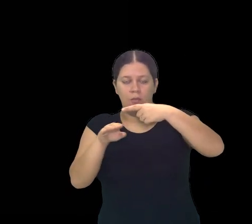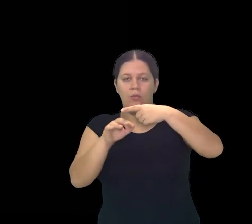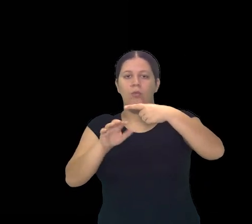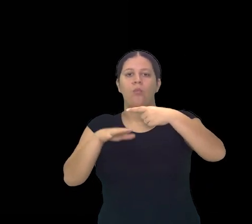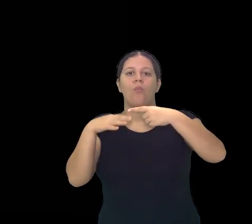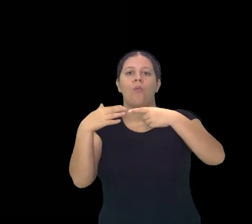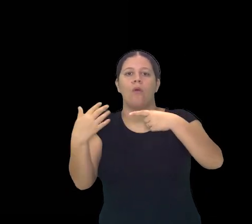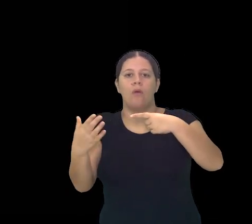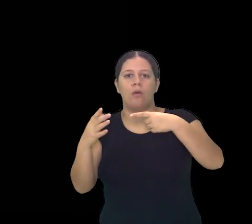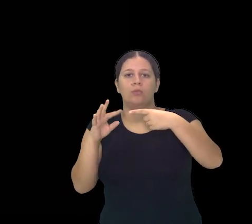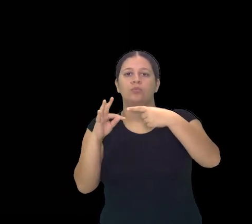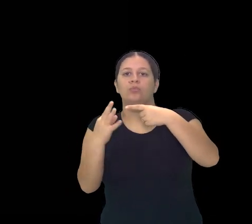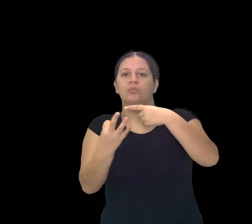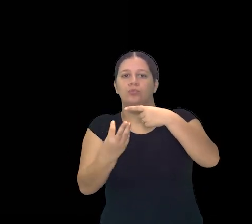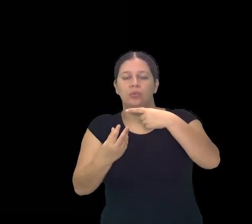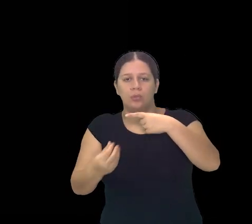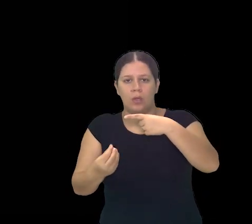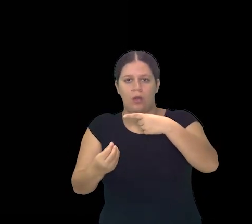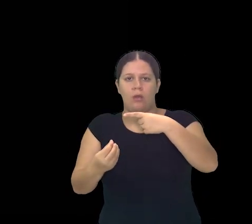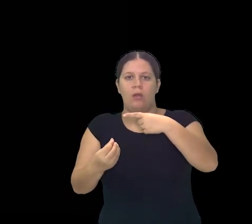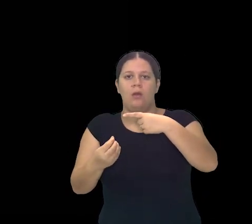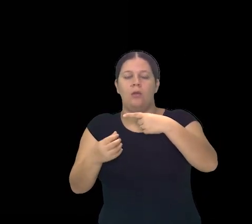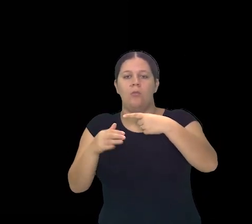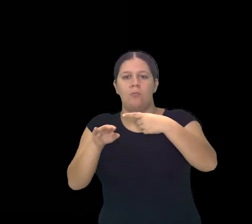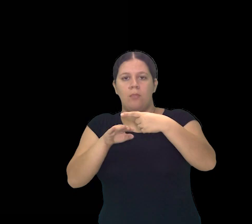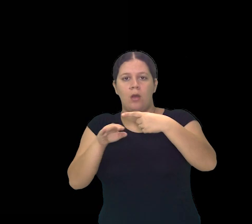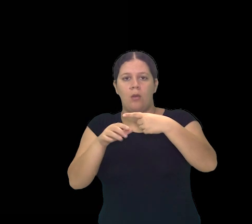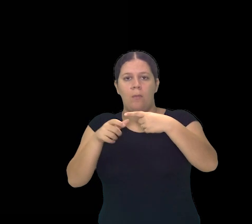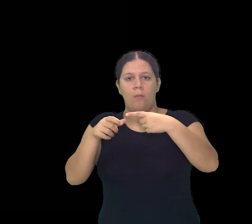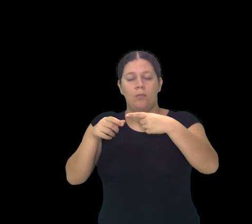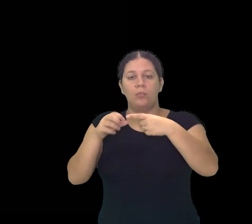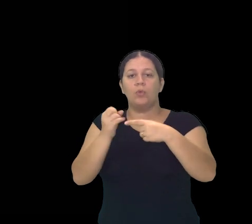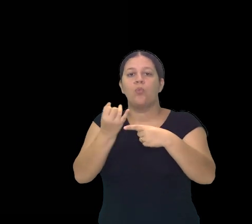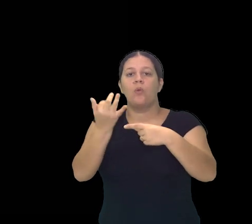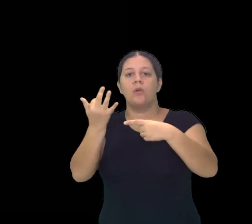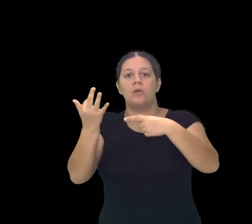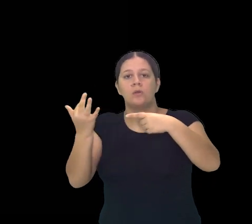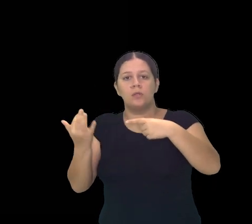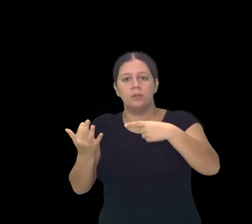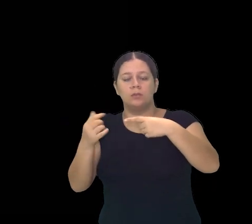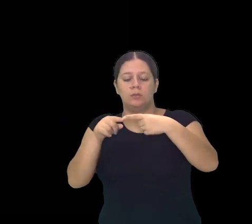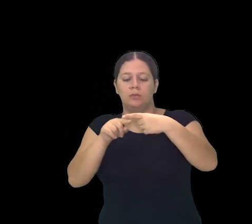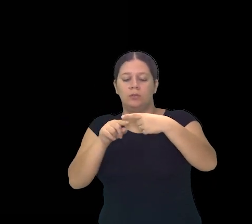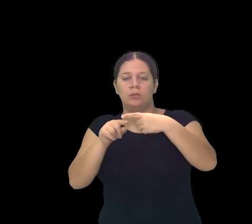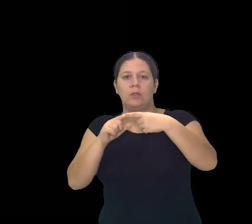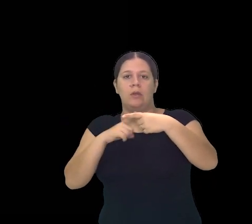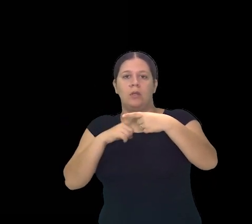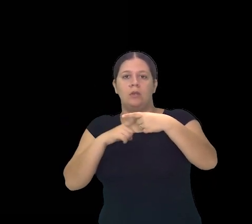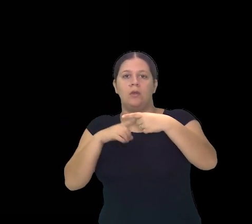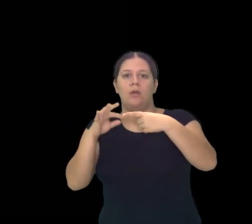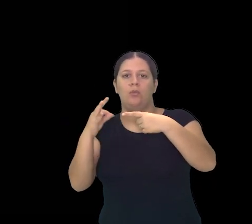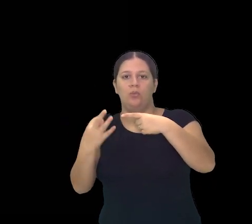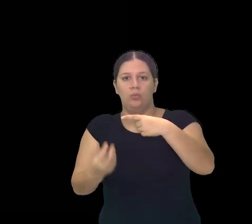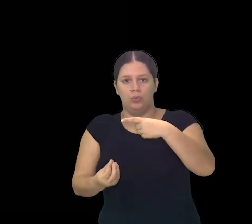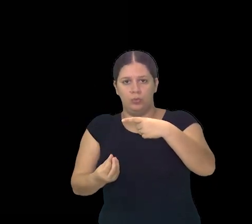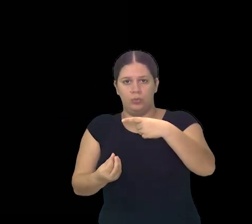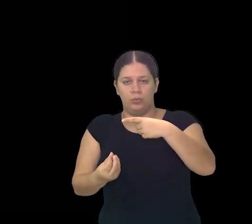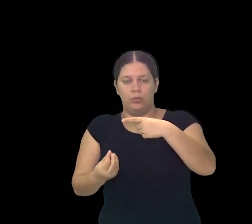nos diz de qual total estamos pegando uma parte, ou pedaço, ou quantos pedaços existem ao todo.